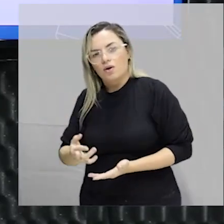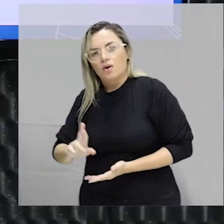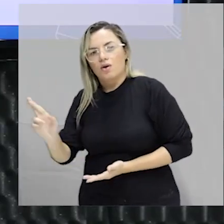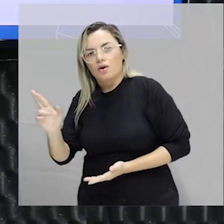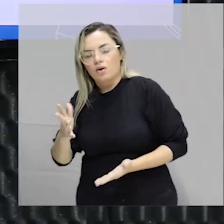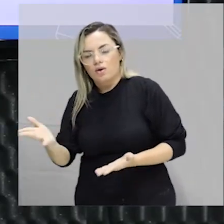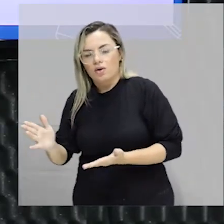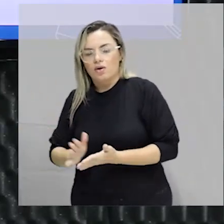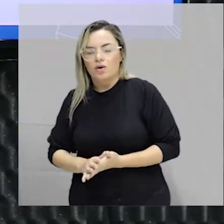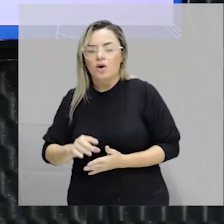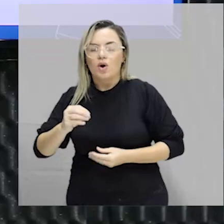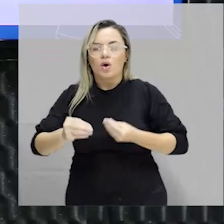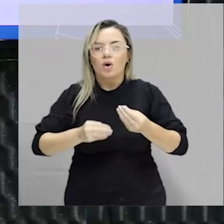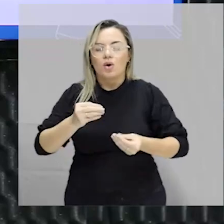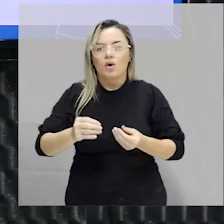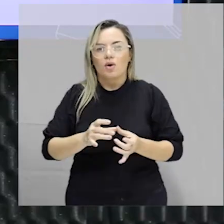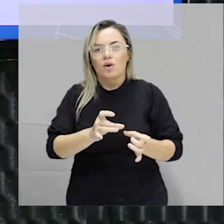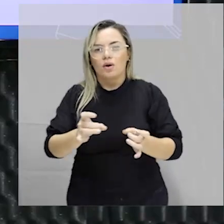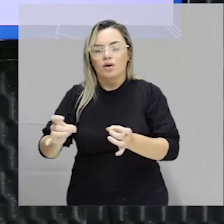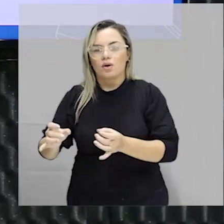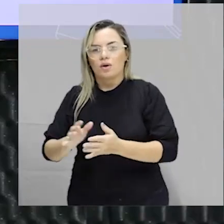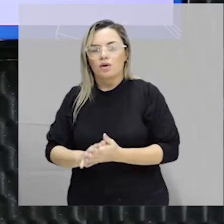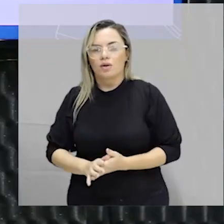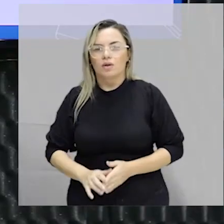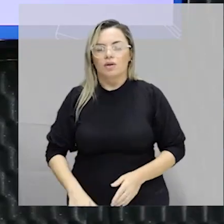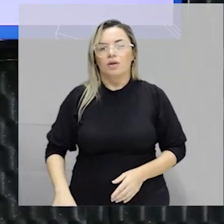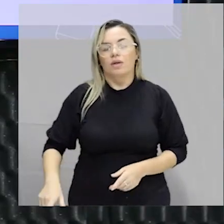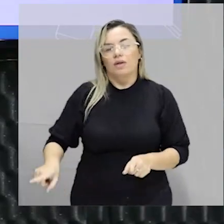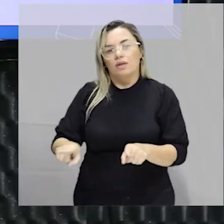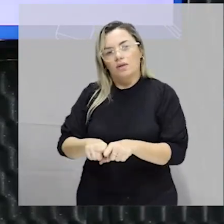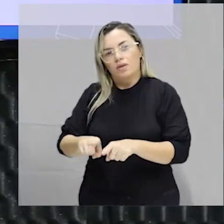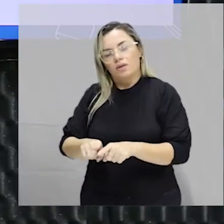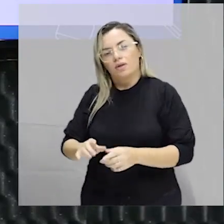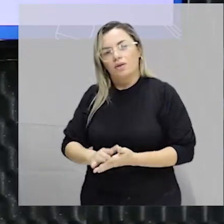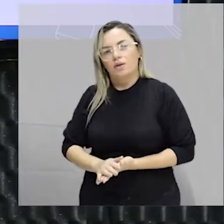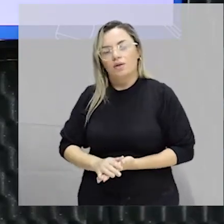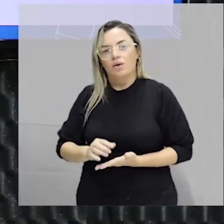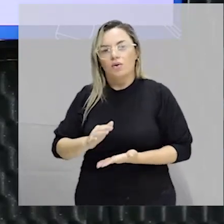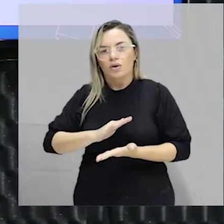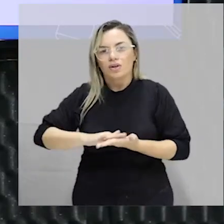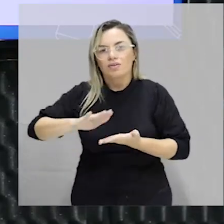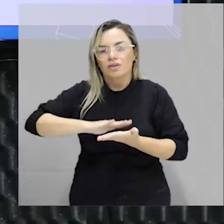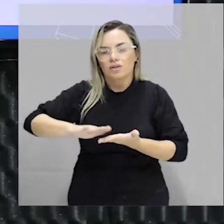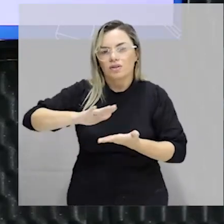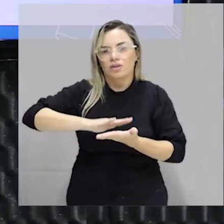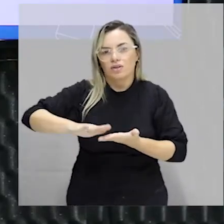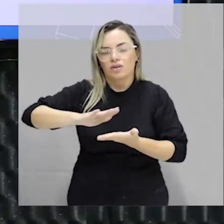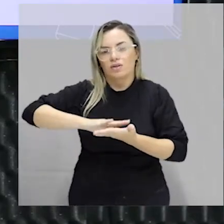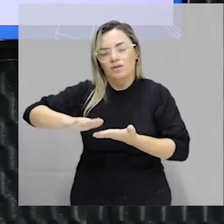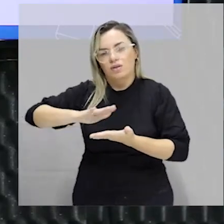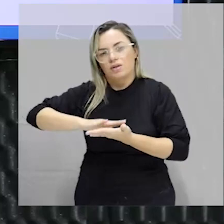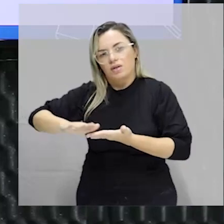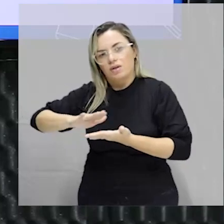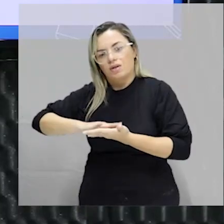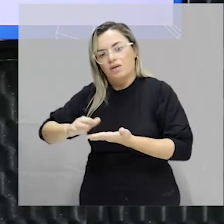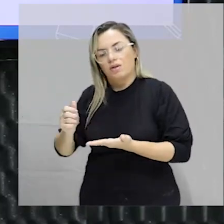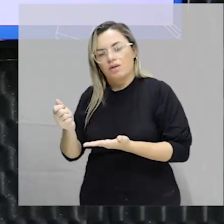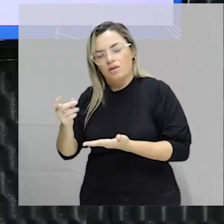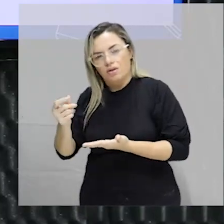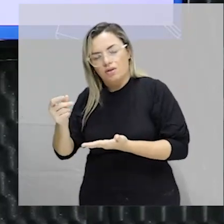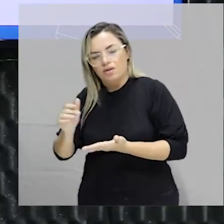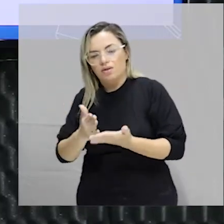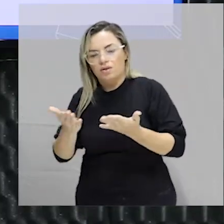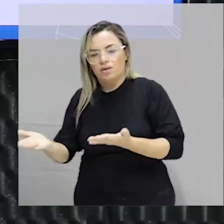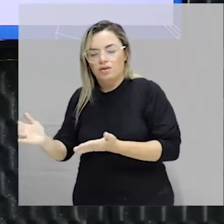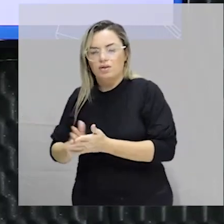foi vendida, o preço dela, e o que você gastou para produzir. Essa diferença de valores é exatamente a mais-valia. E é da